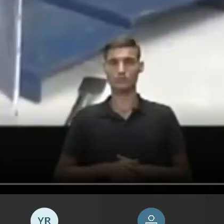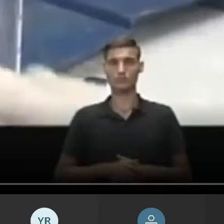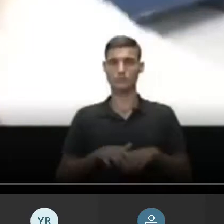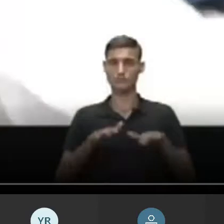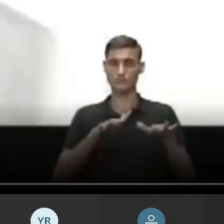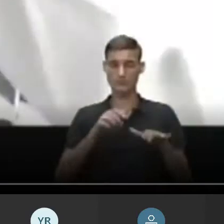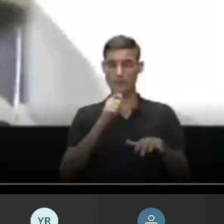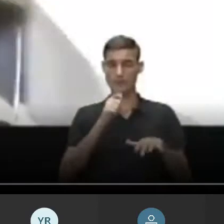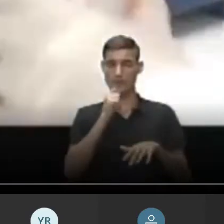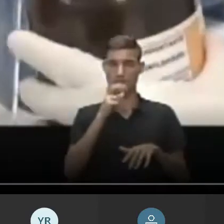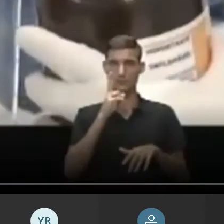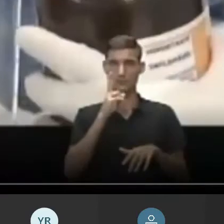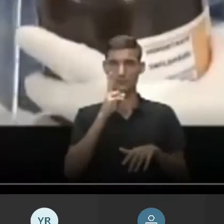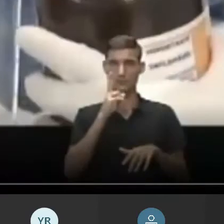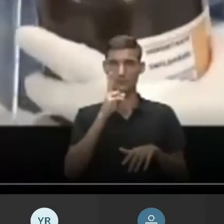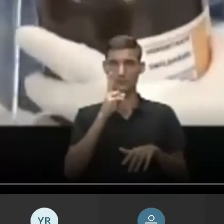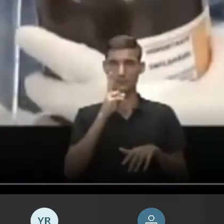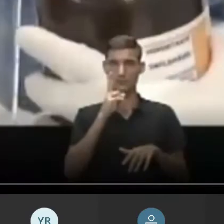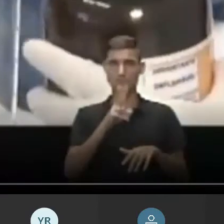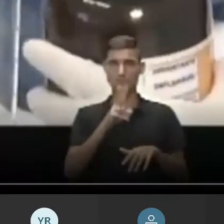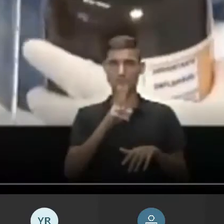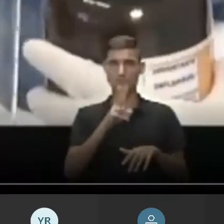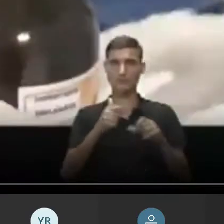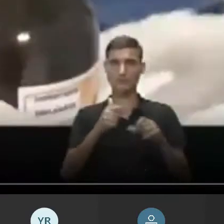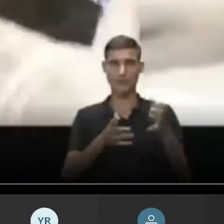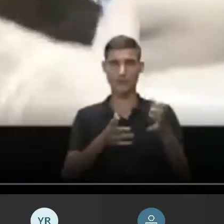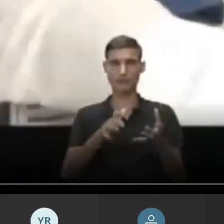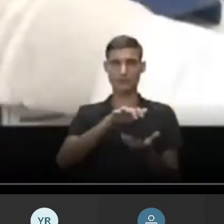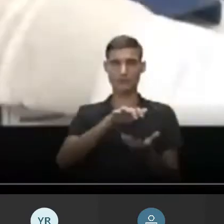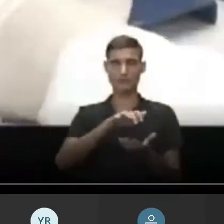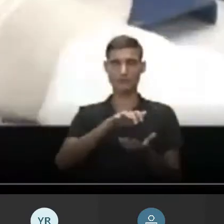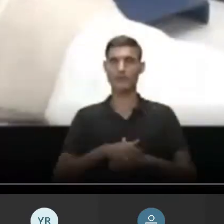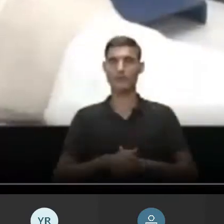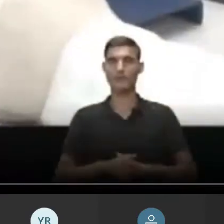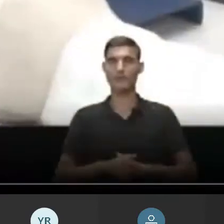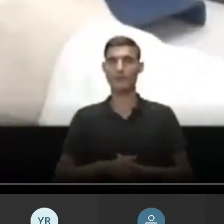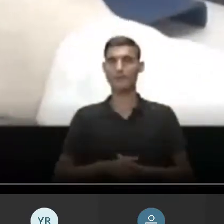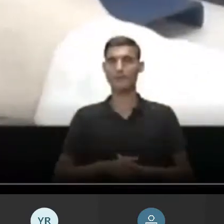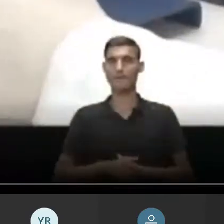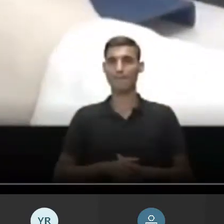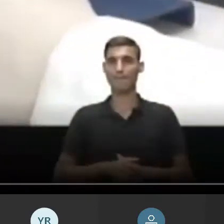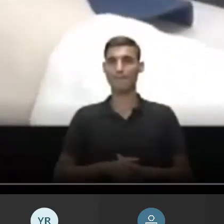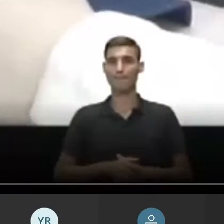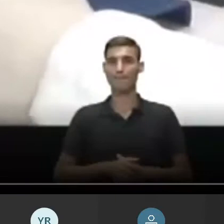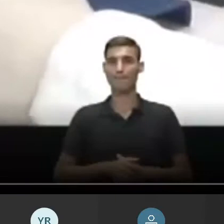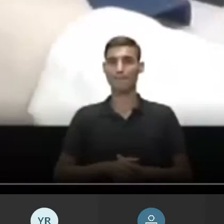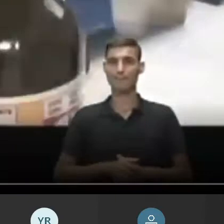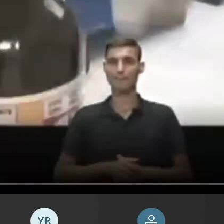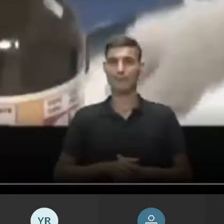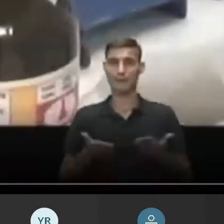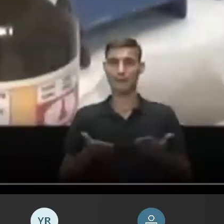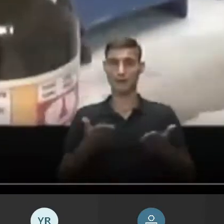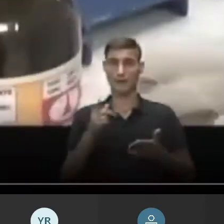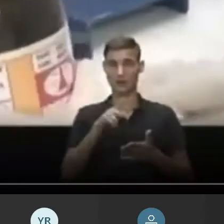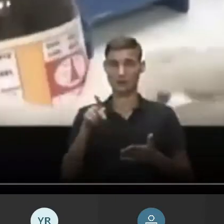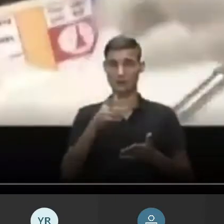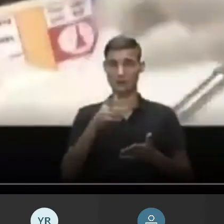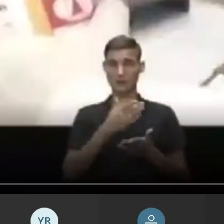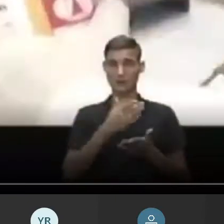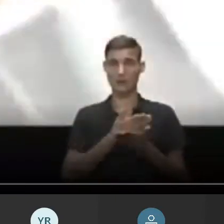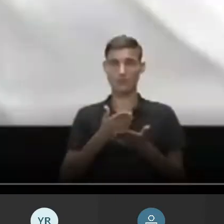a solução se solubilizar. Aí é uma outra, já com outra